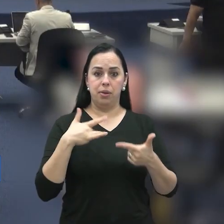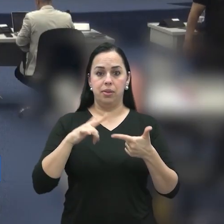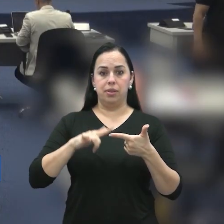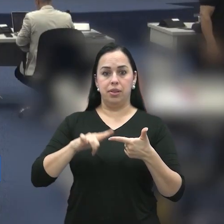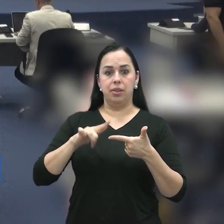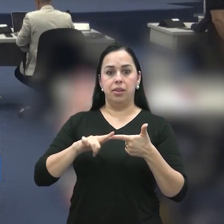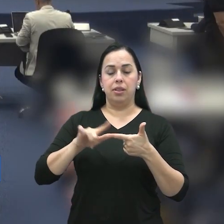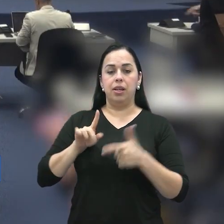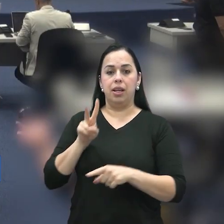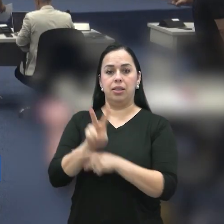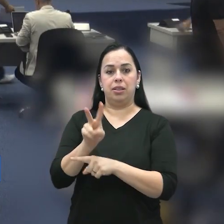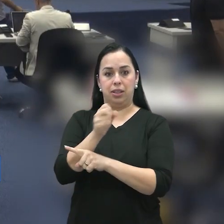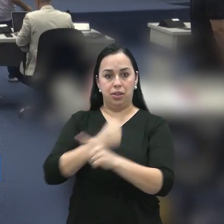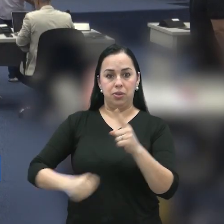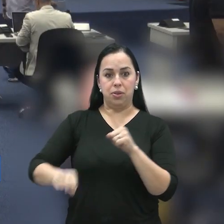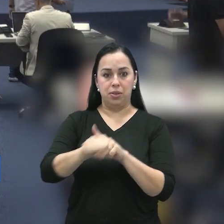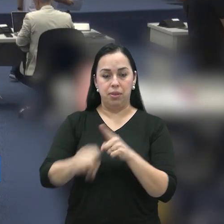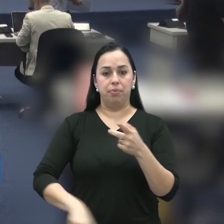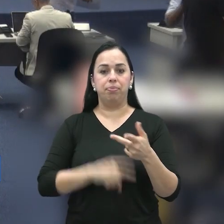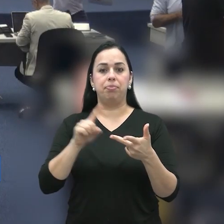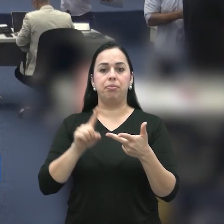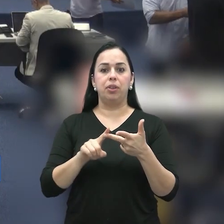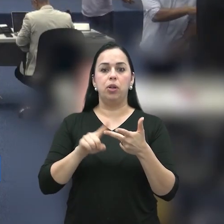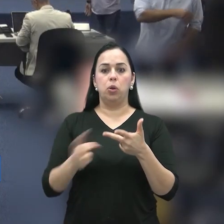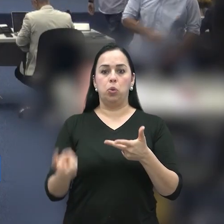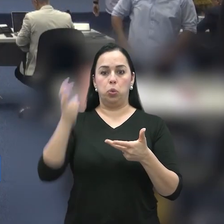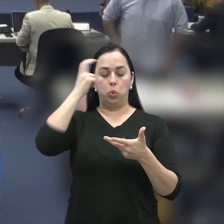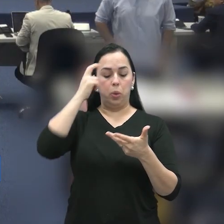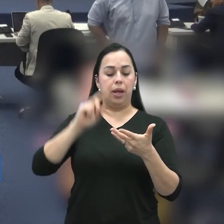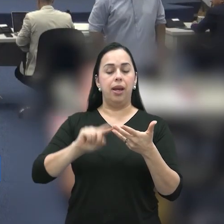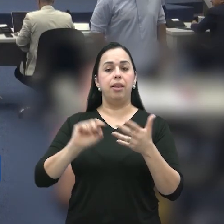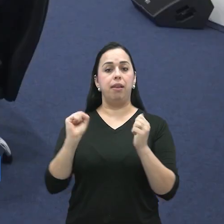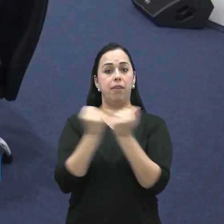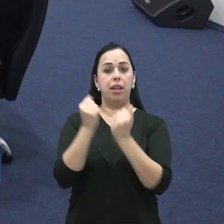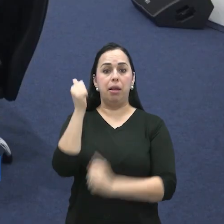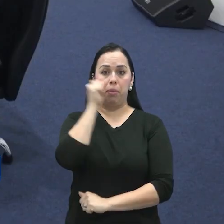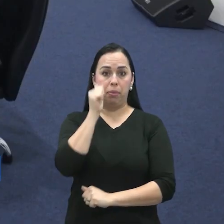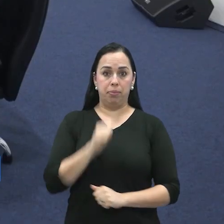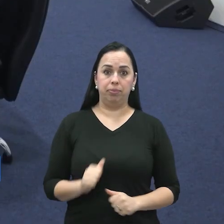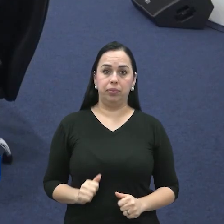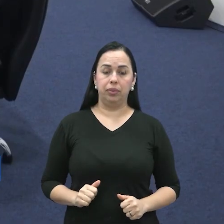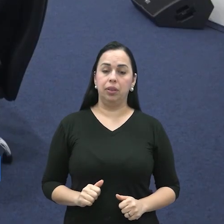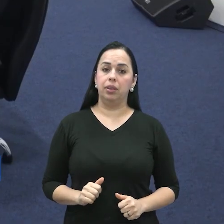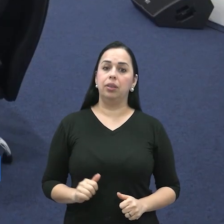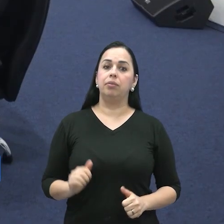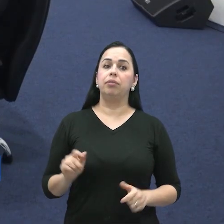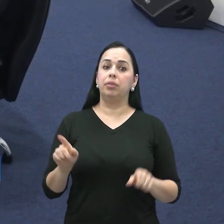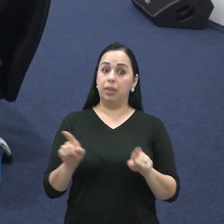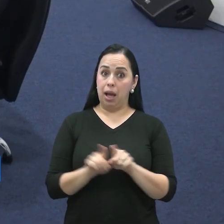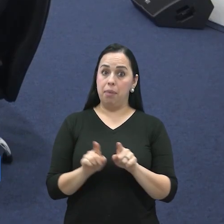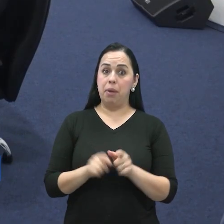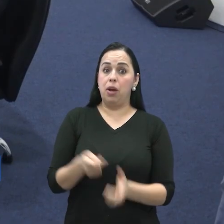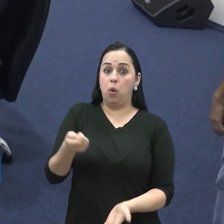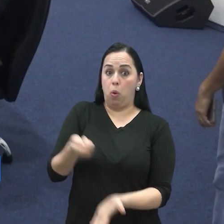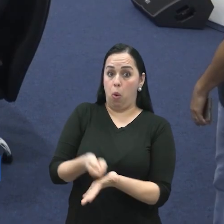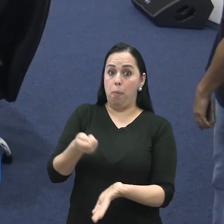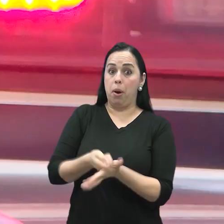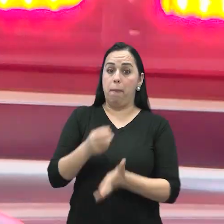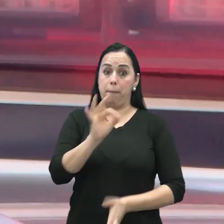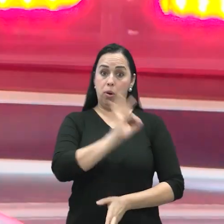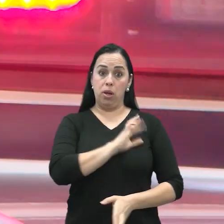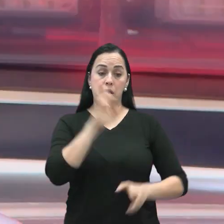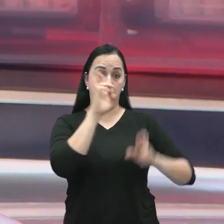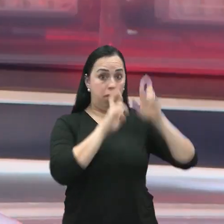como saúde, assistência social, cultura e defesa da mulher. Em alguns momentos, os vereadores também